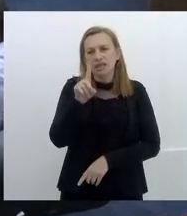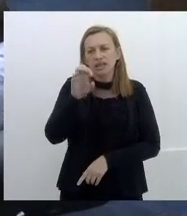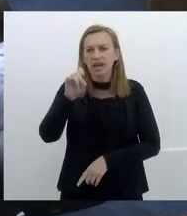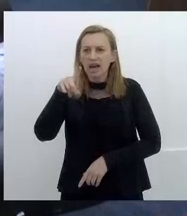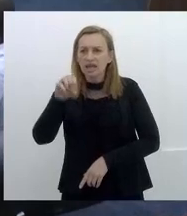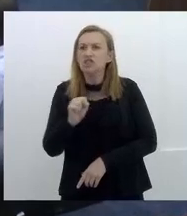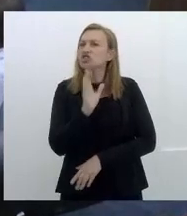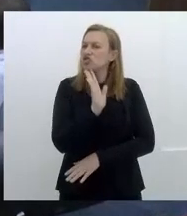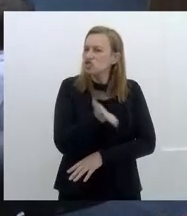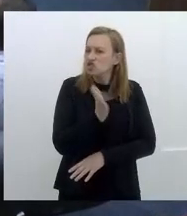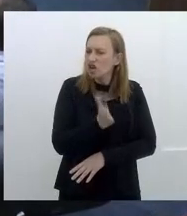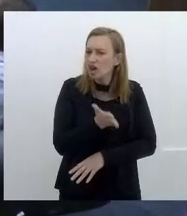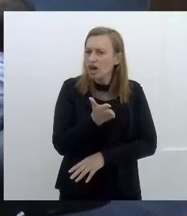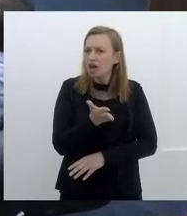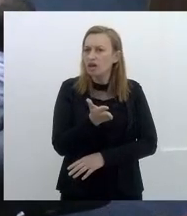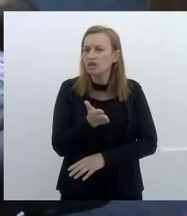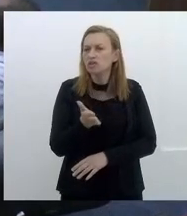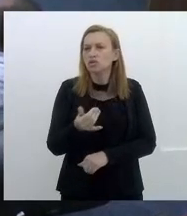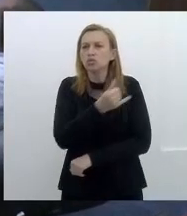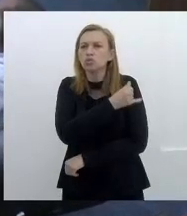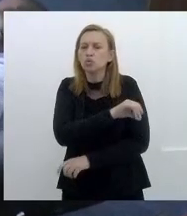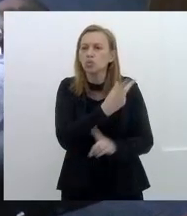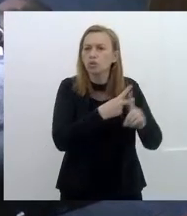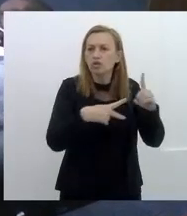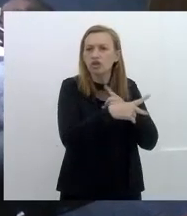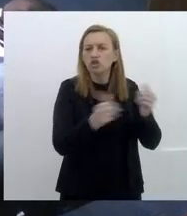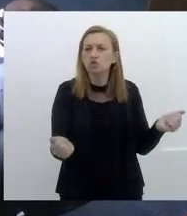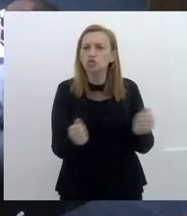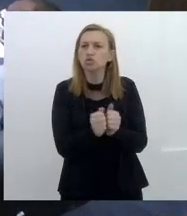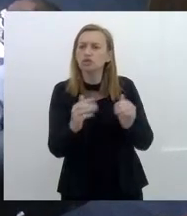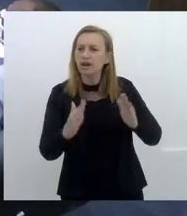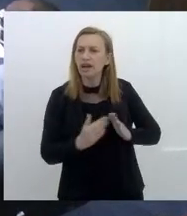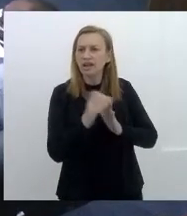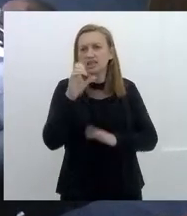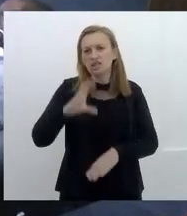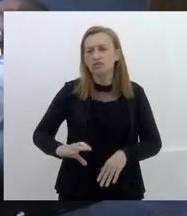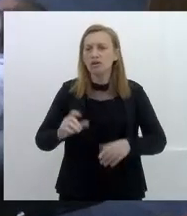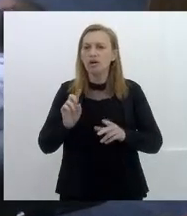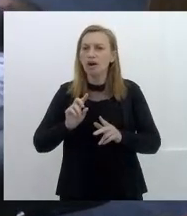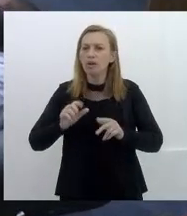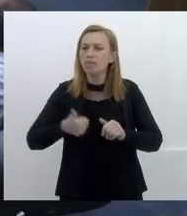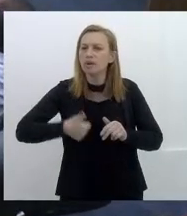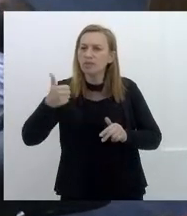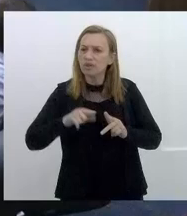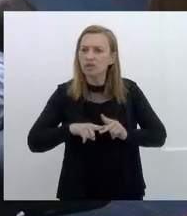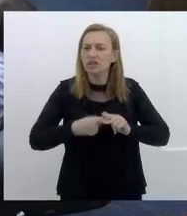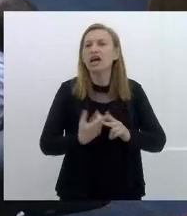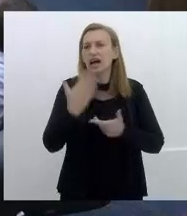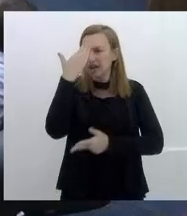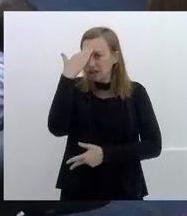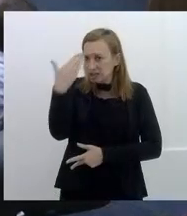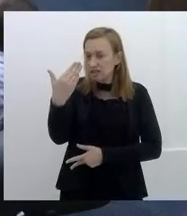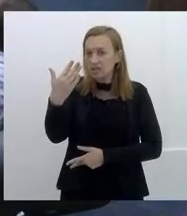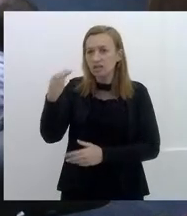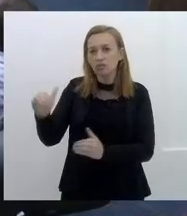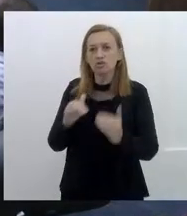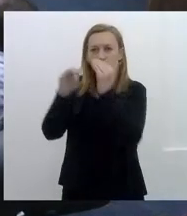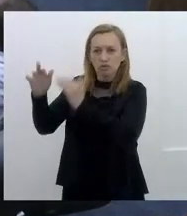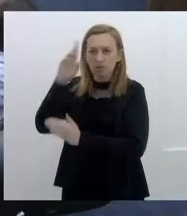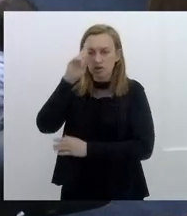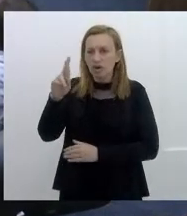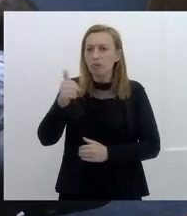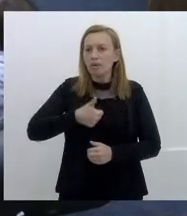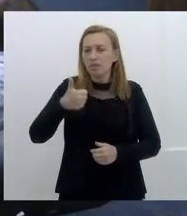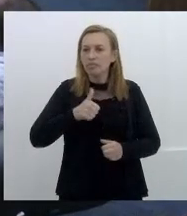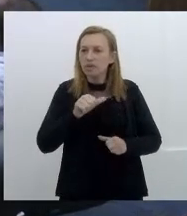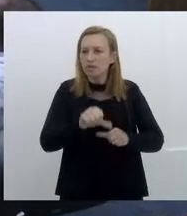promoveu no âmbito do Rio previdência e junto à Casa Civil a primeira operação então agradecer a vossa excelência pela primeira mudança que